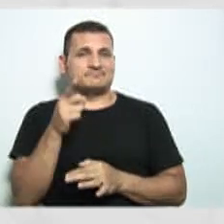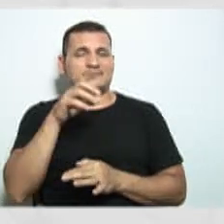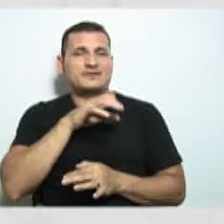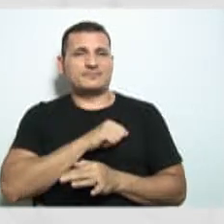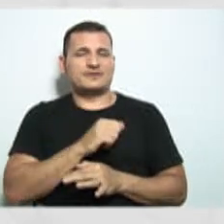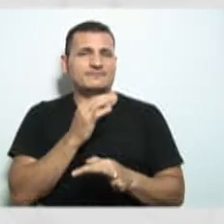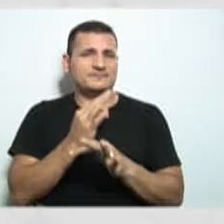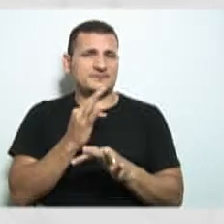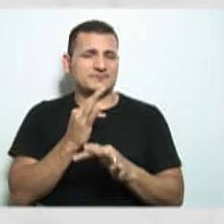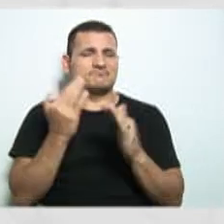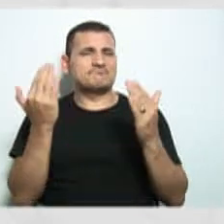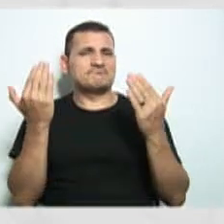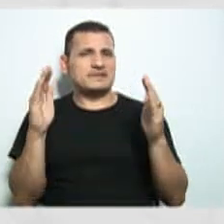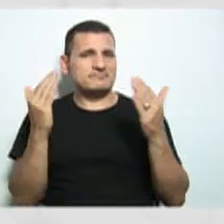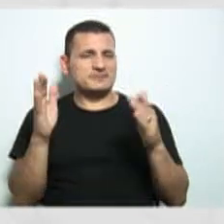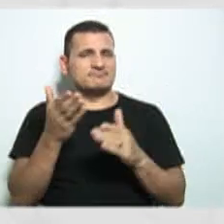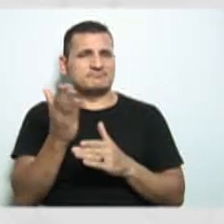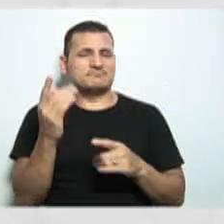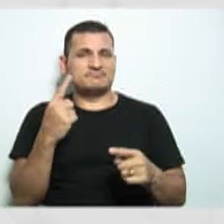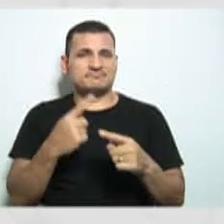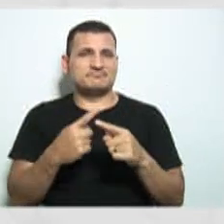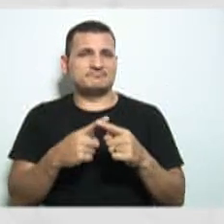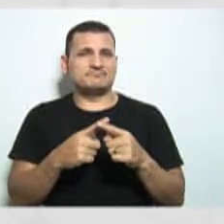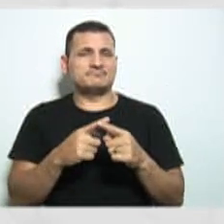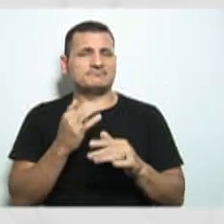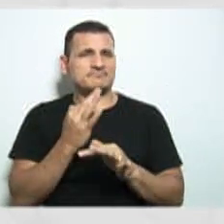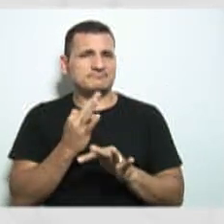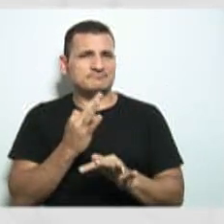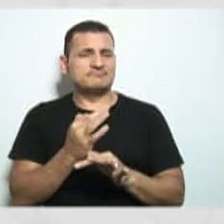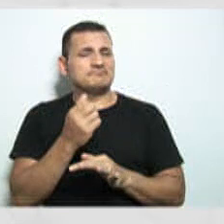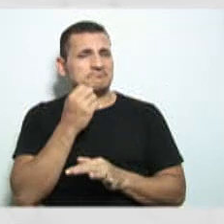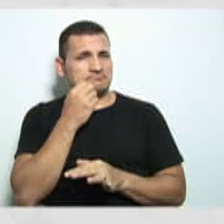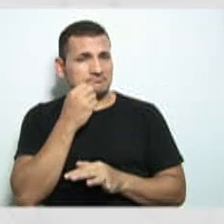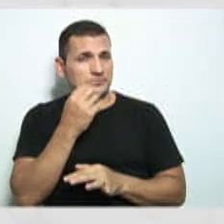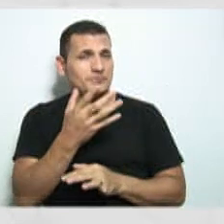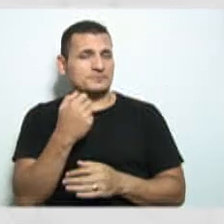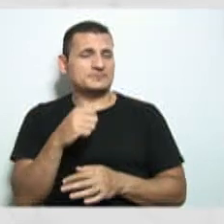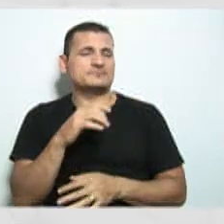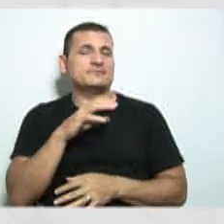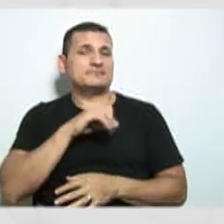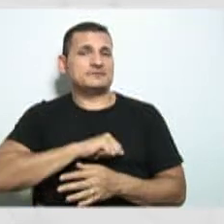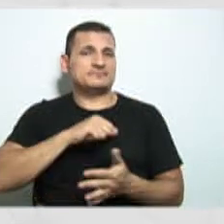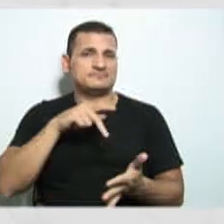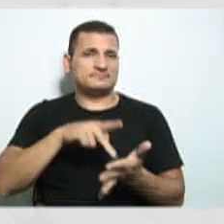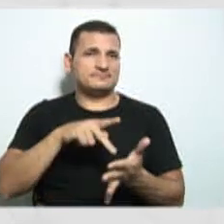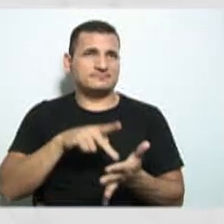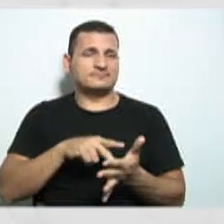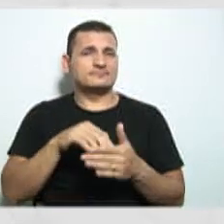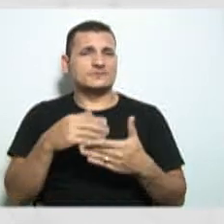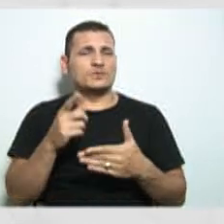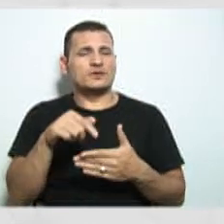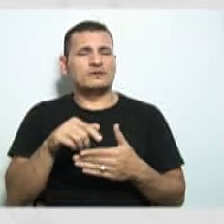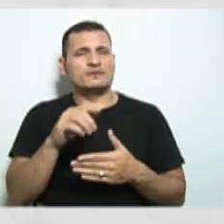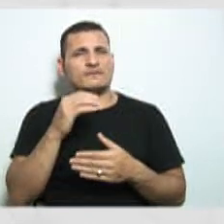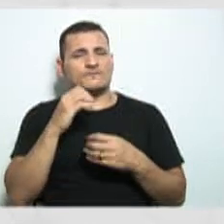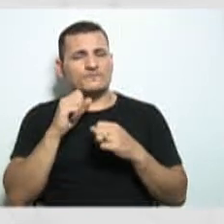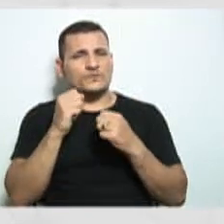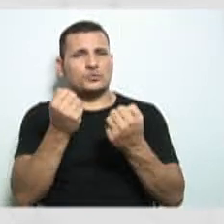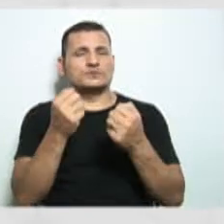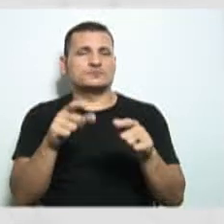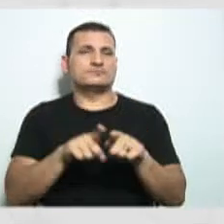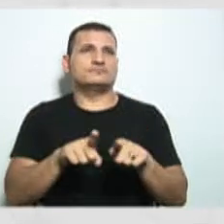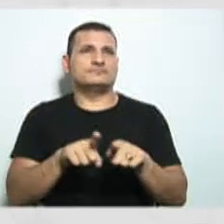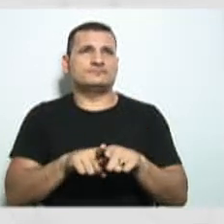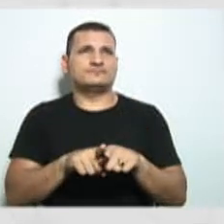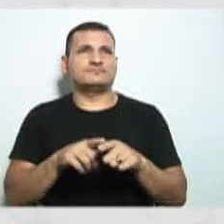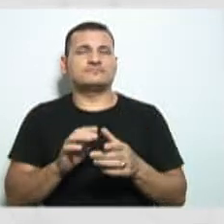né? Parabéns para você, porque é uma matéria muito boa de se trabalhar, você tem que amar mesmo. Então é uma força, né? Tudo